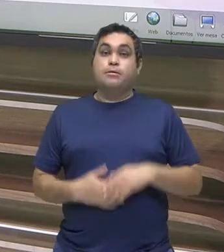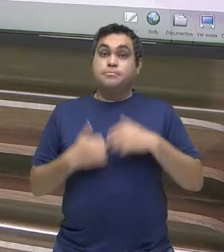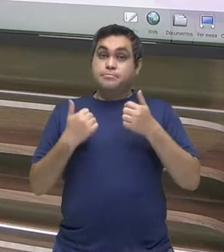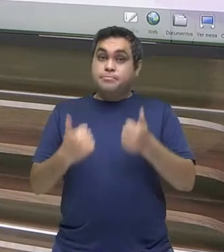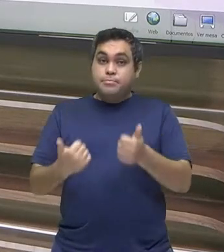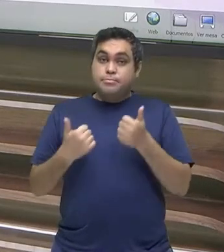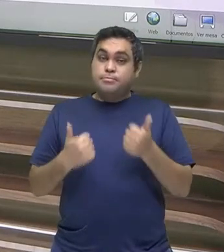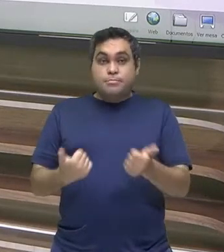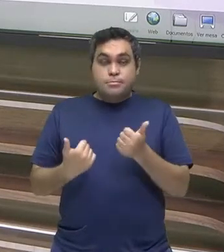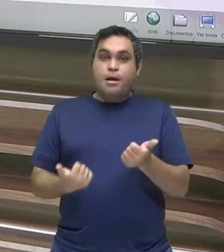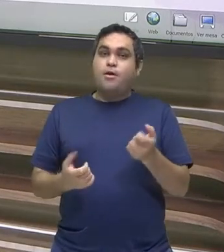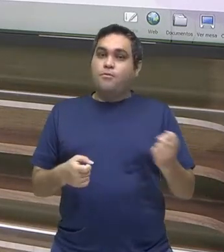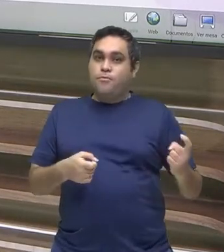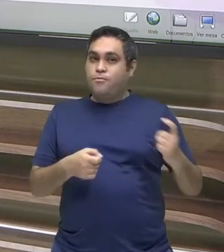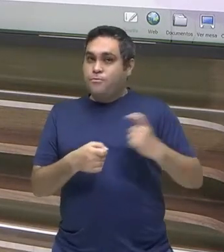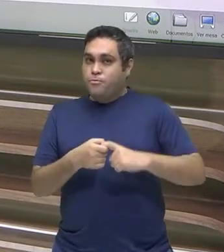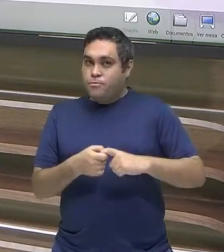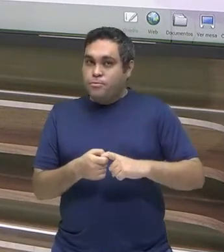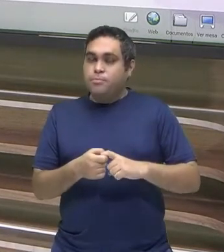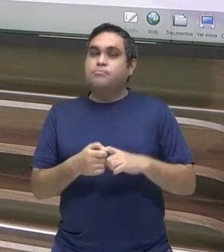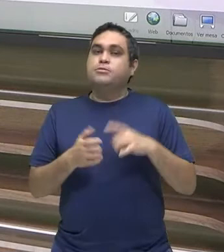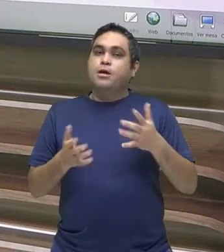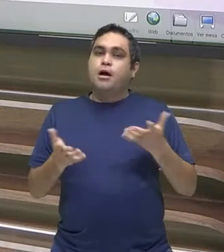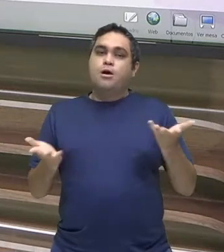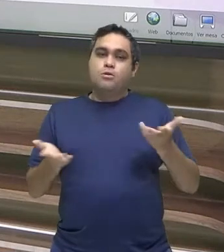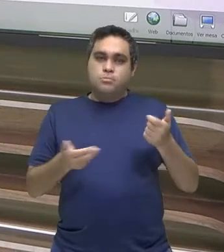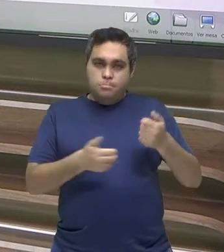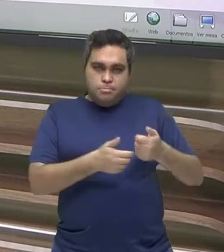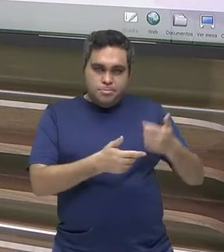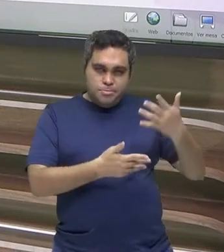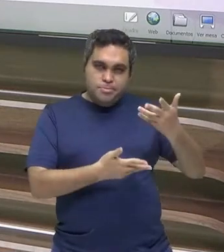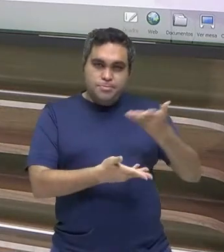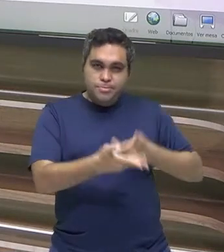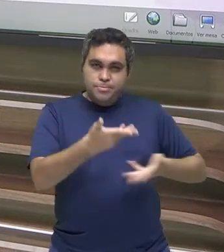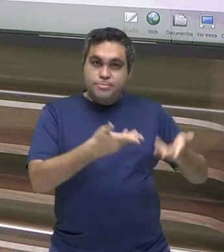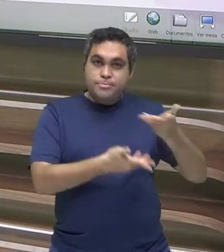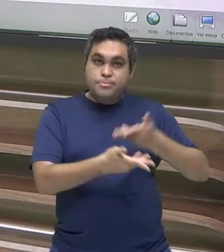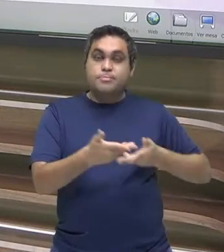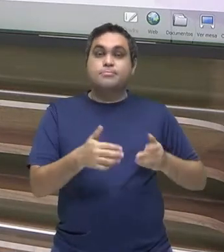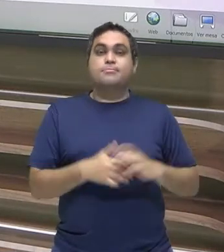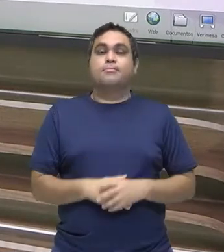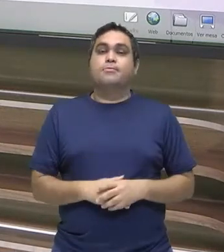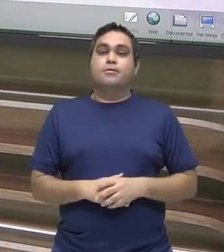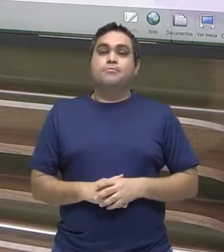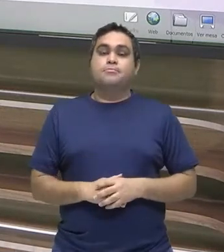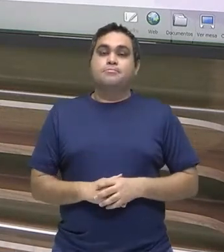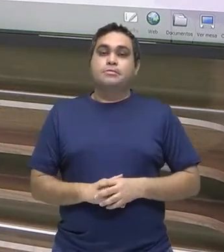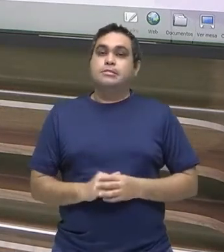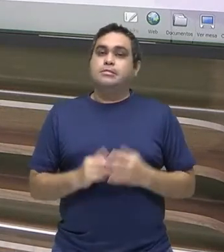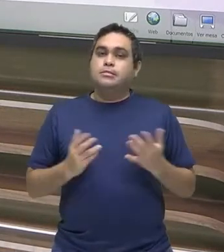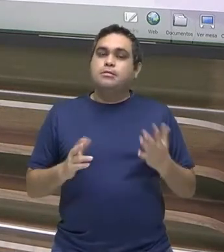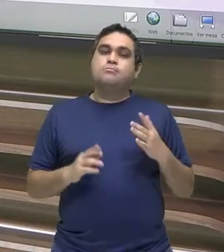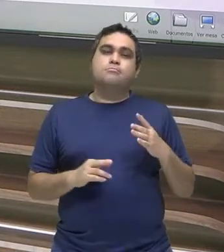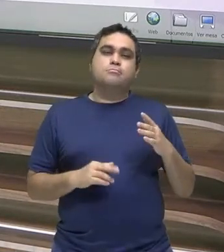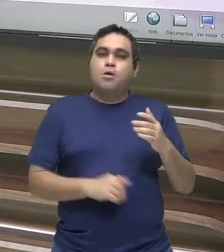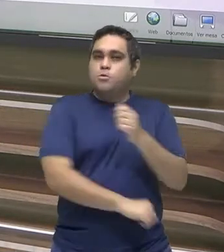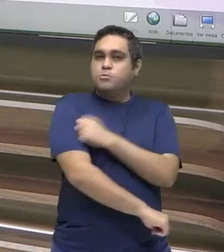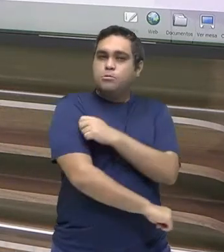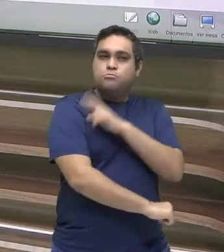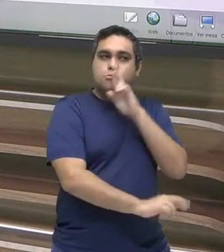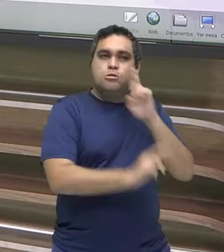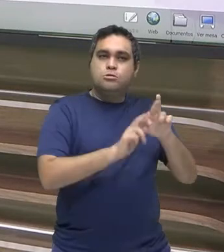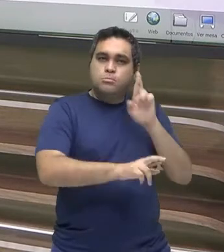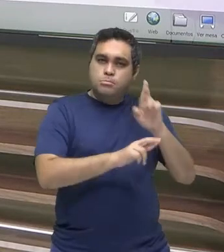Muito bem, queridos alunos, estamos de volta agora para a nossa interatividade. Vamos aqui acompanhar a resposta dos nossos